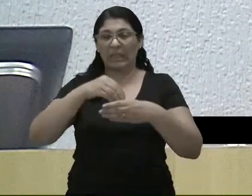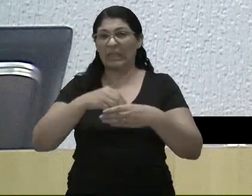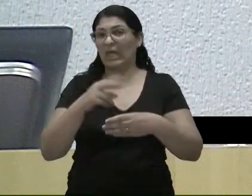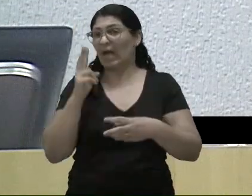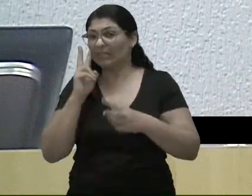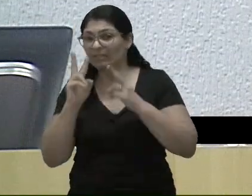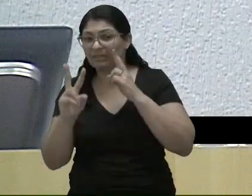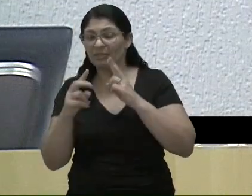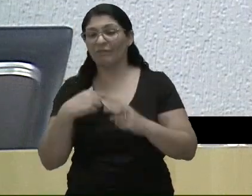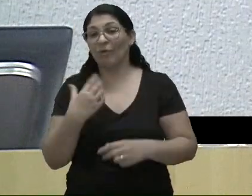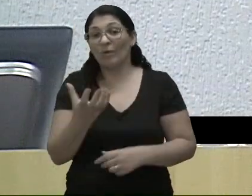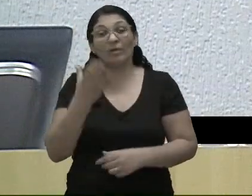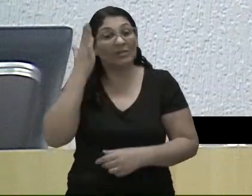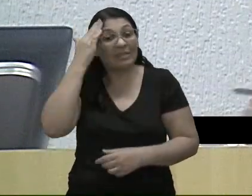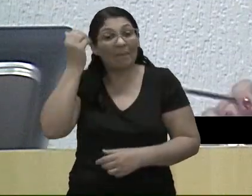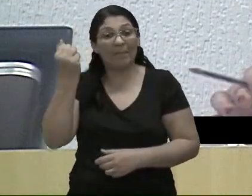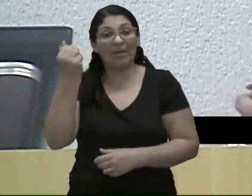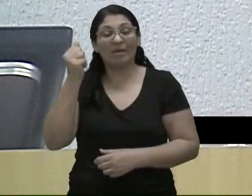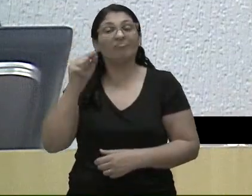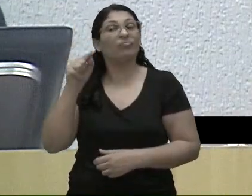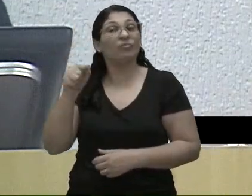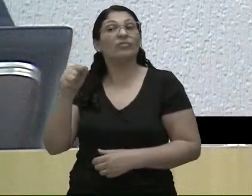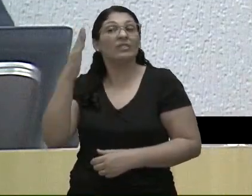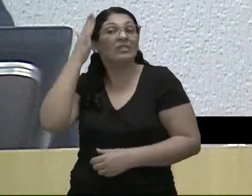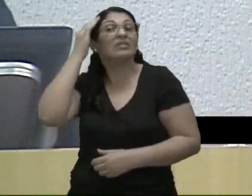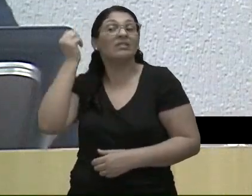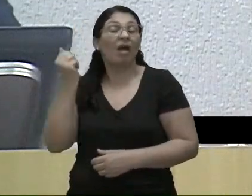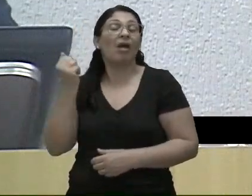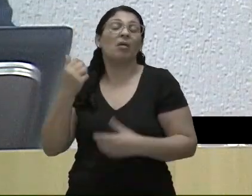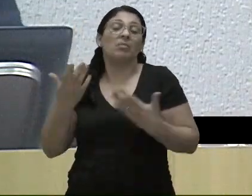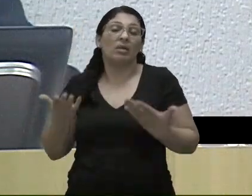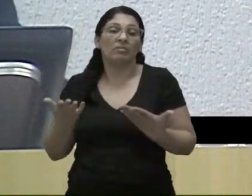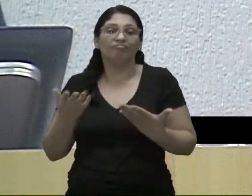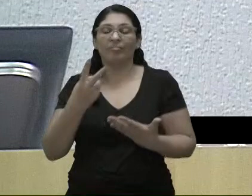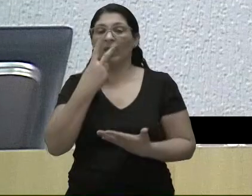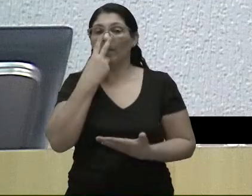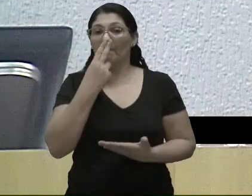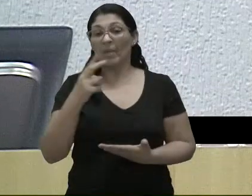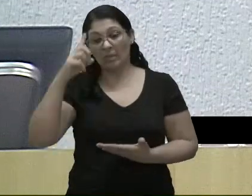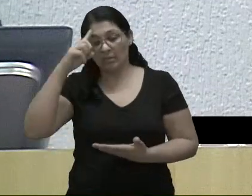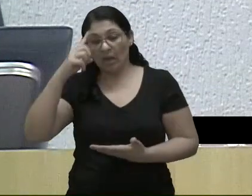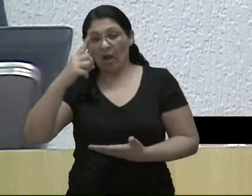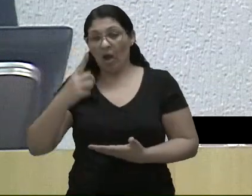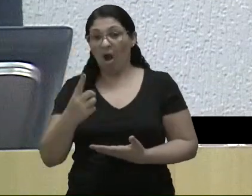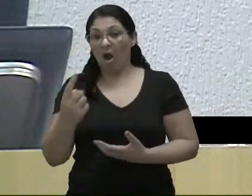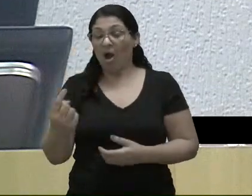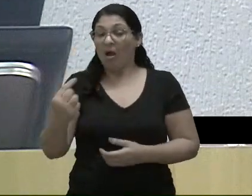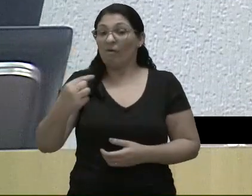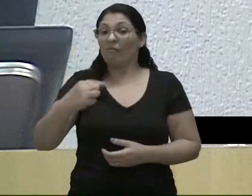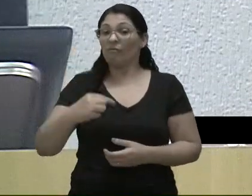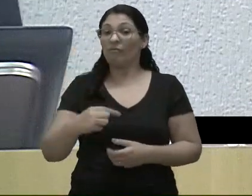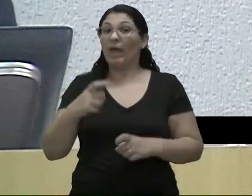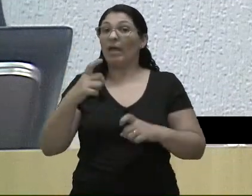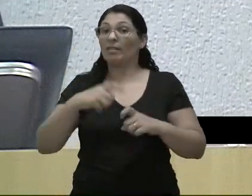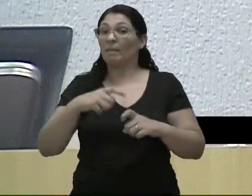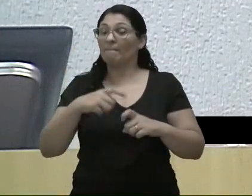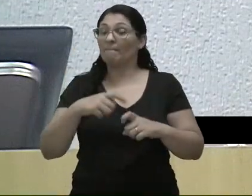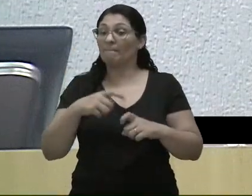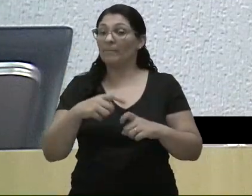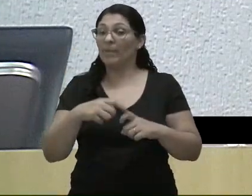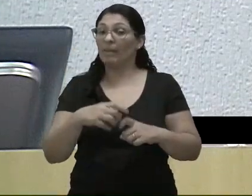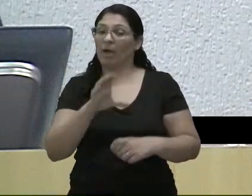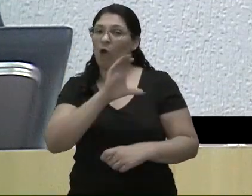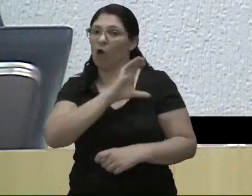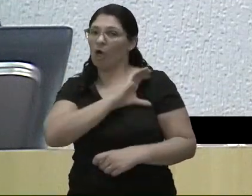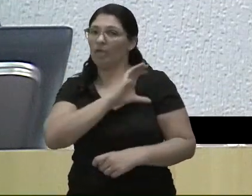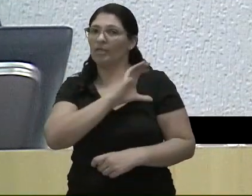E eu gostaria de saber se você está ciente disso, porque parece-me que essa ordem veio do médico, da